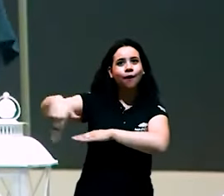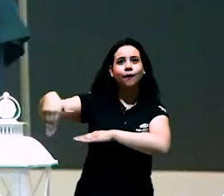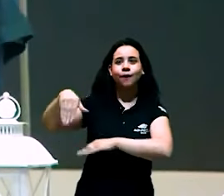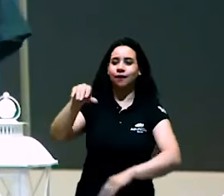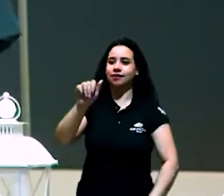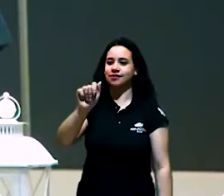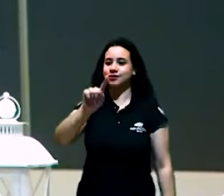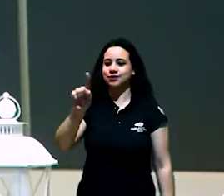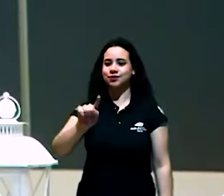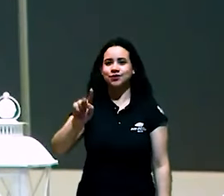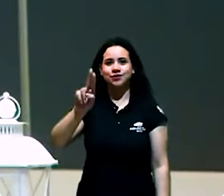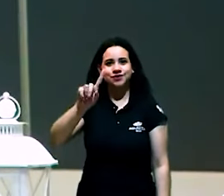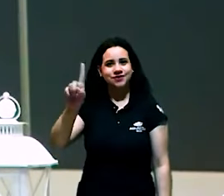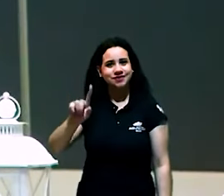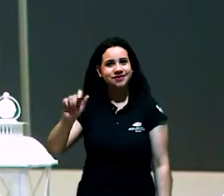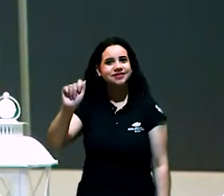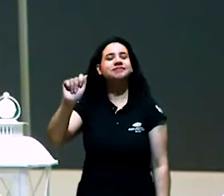213, no ano